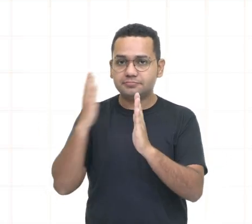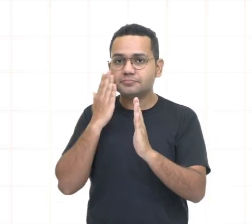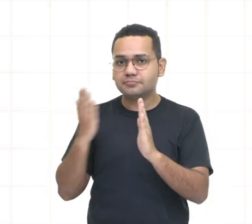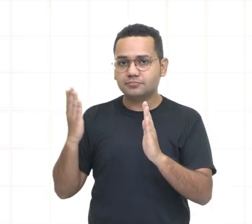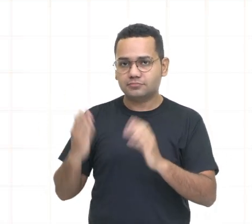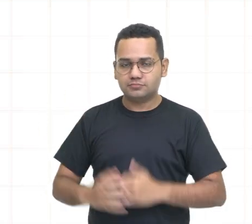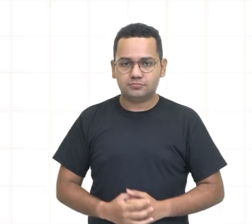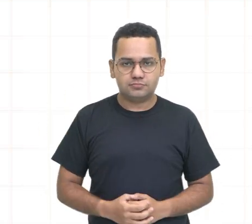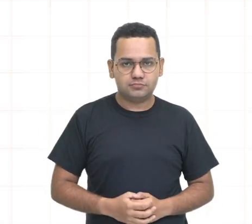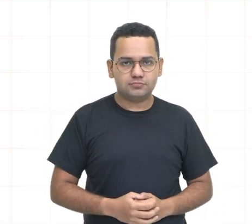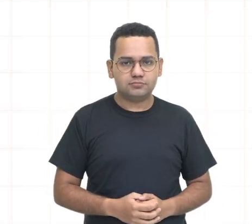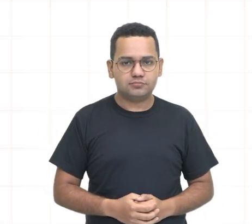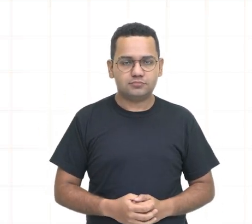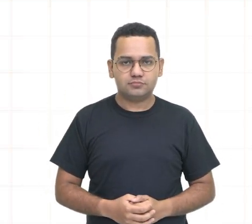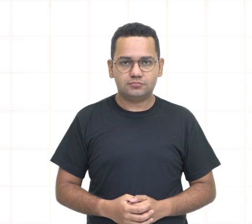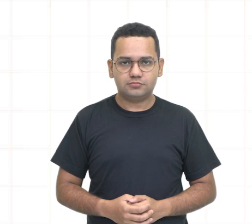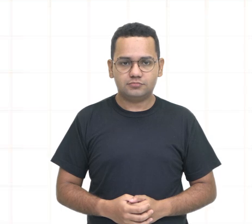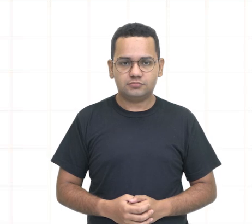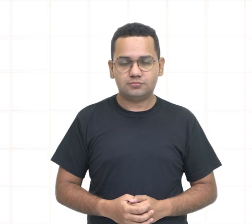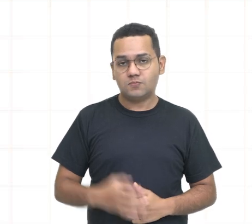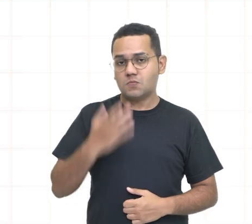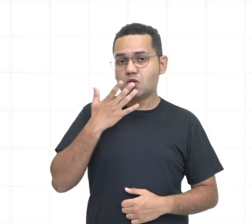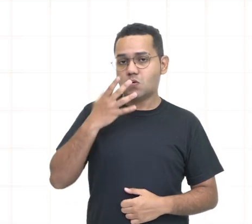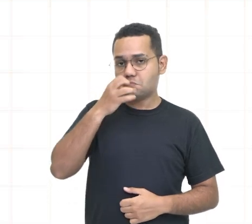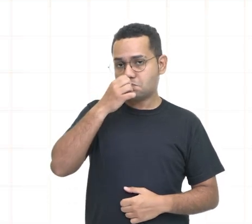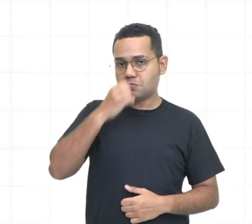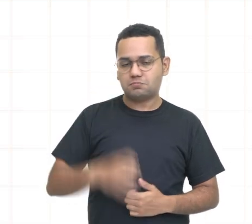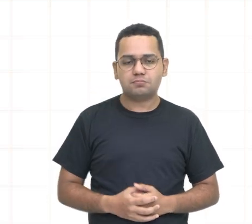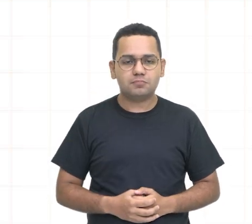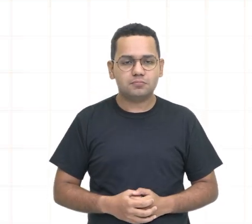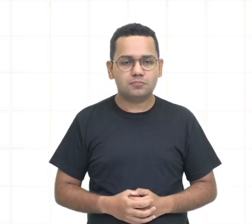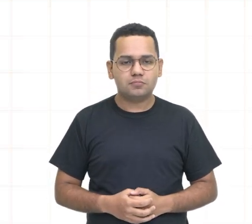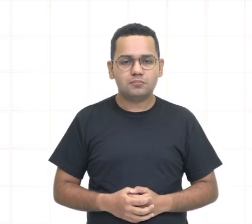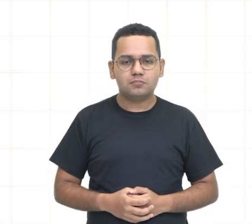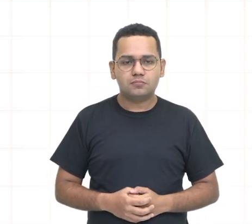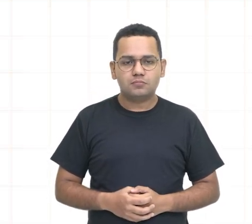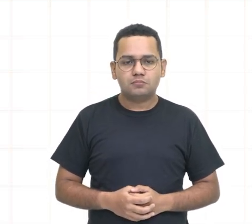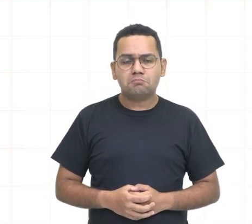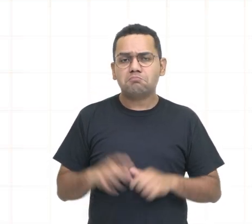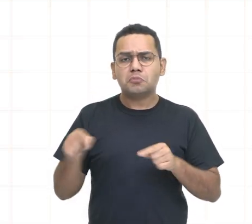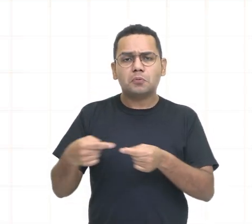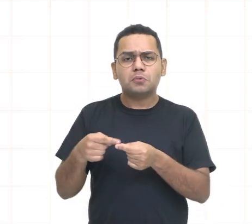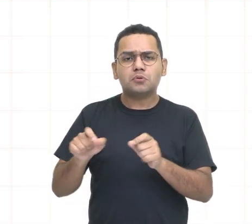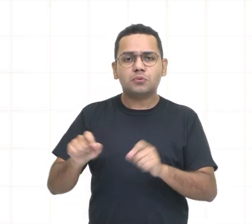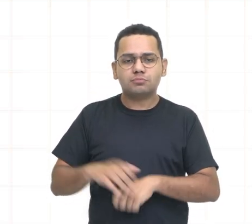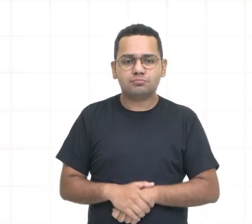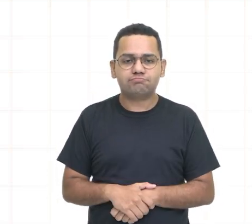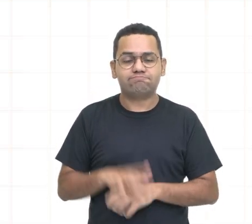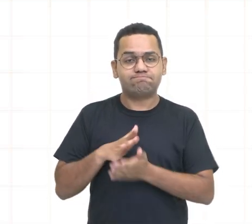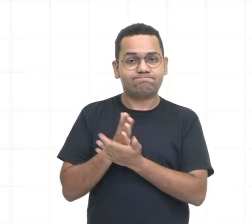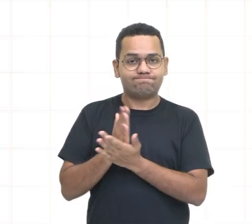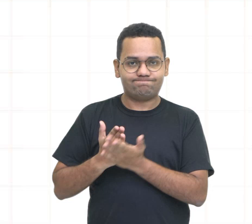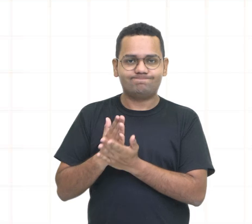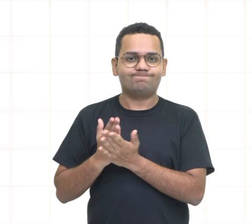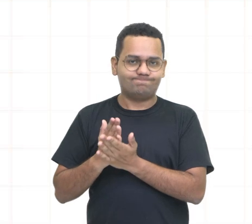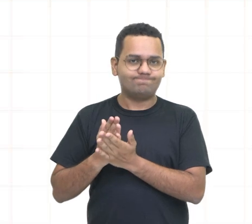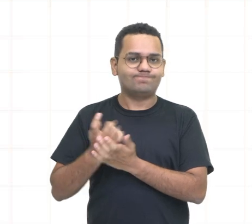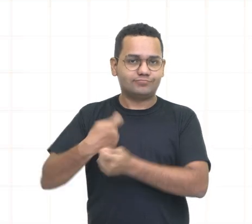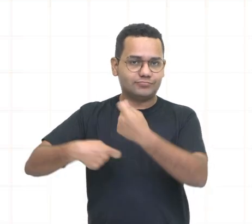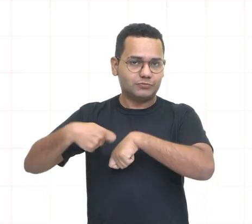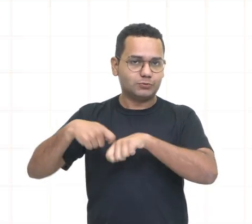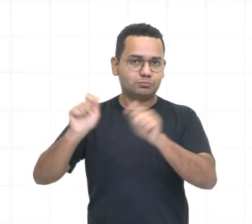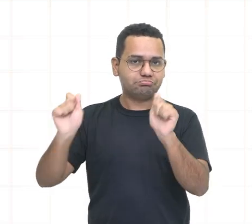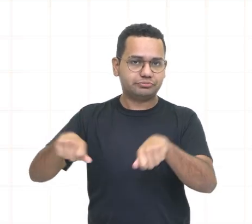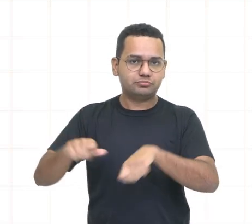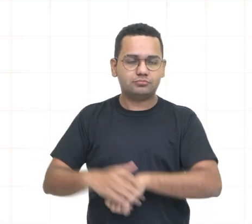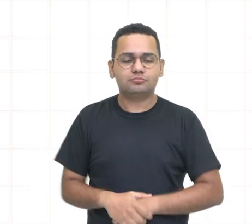92 e 95, né, que vai ser marcado pelo quê? Pelo um período de estabilidade econômica, né, e